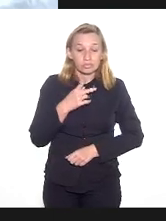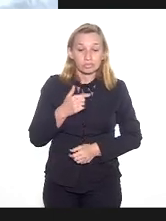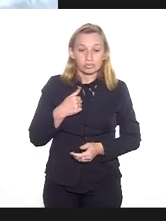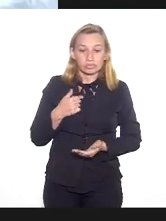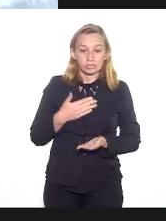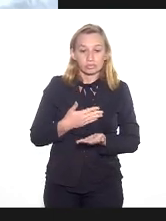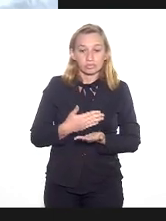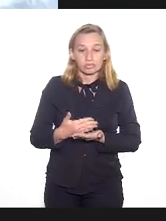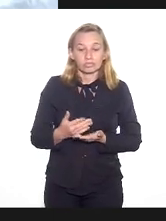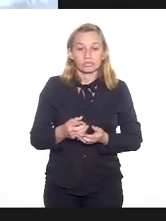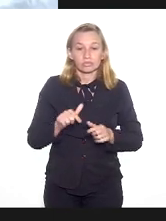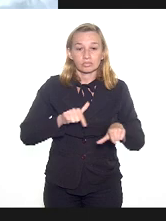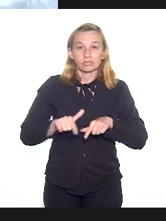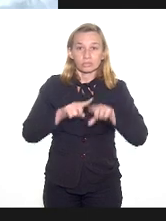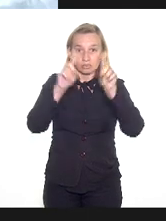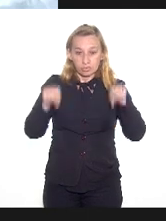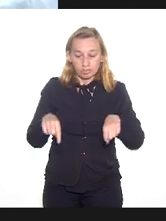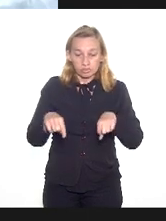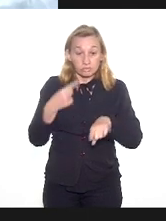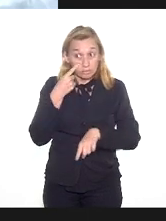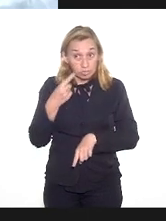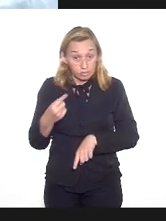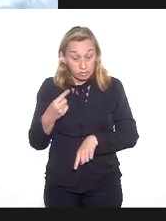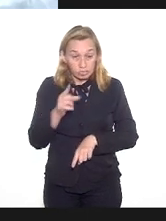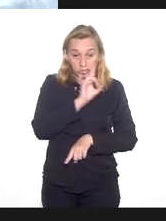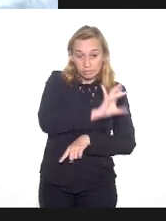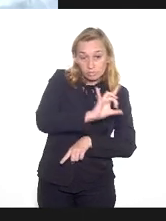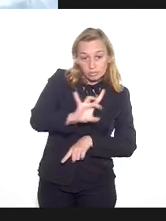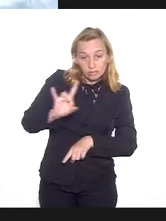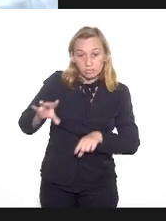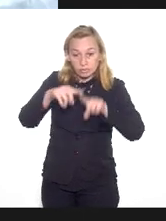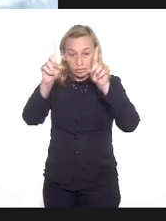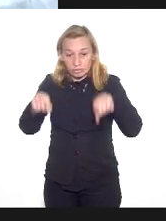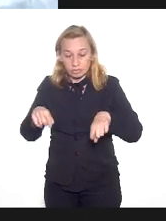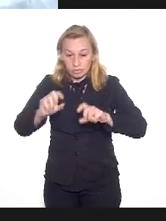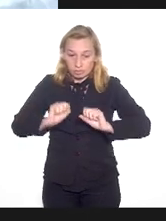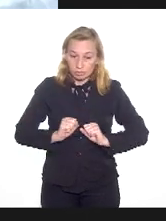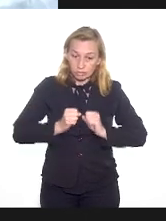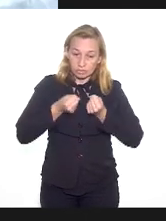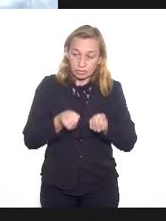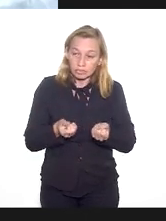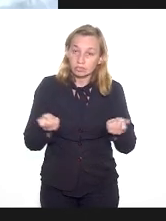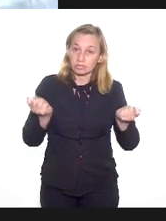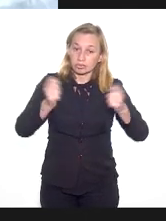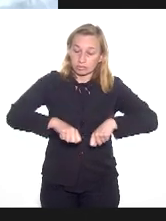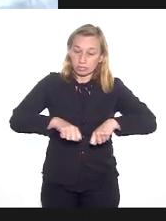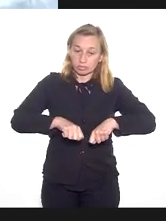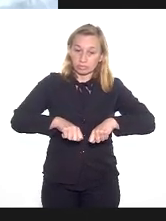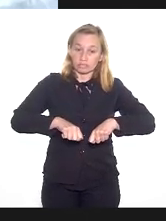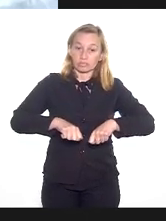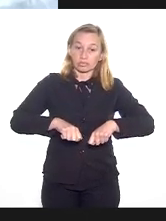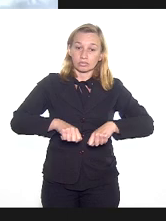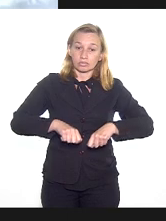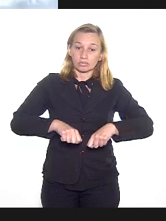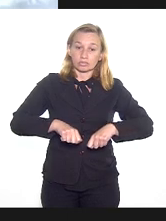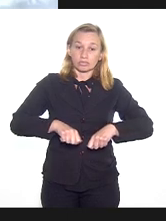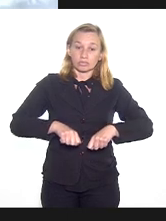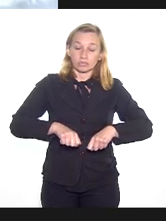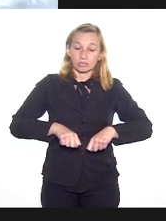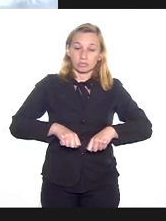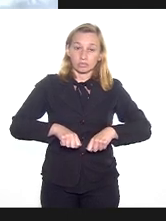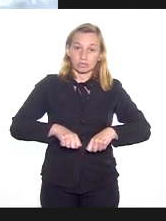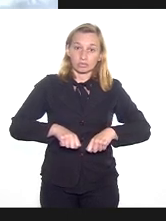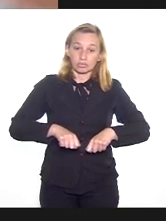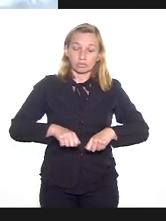entrei no serviço público, eu venho vendo que, para cada servidor dedicado, competente, aguerrido, e que passa,